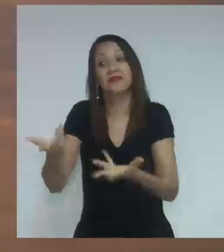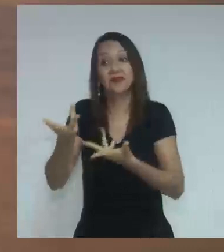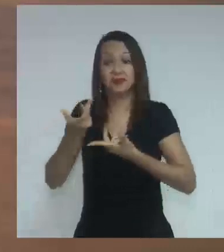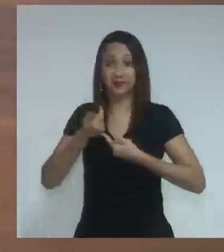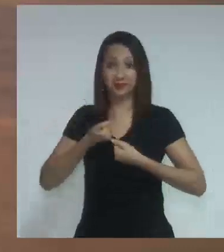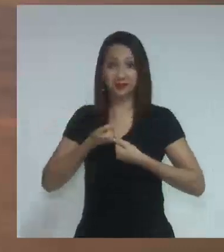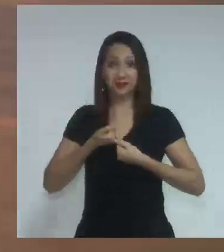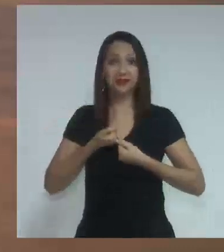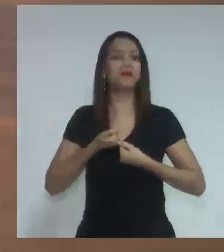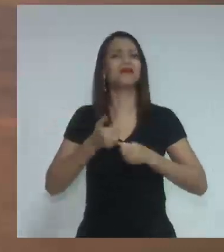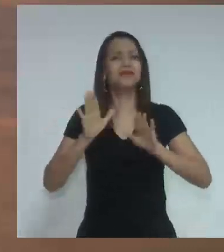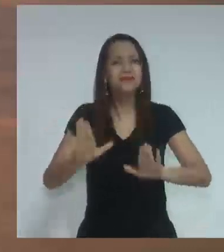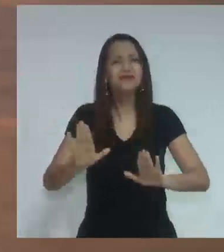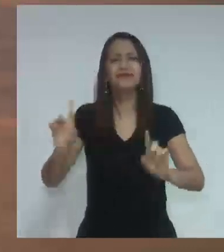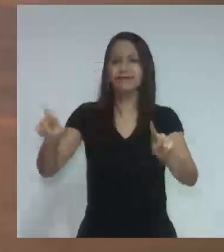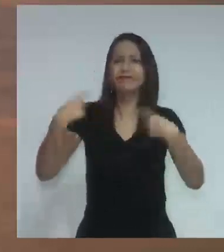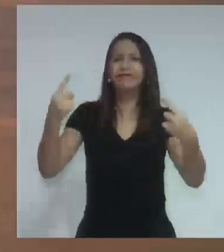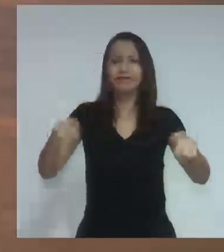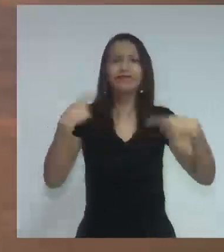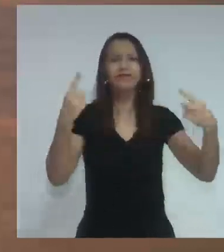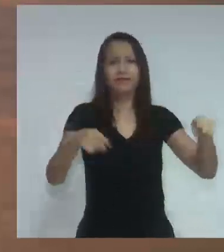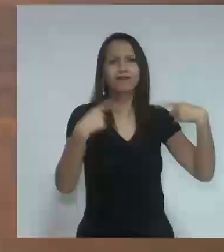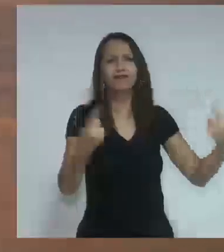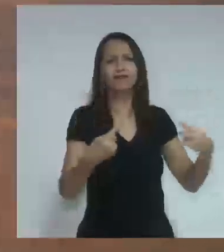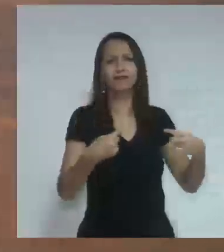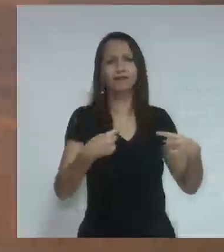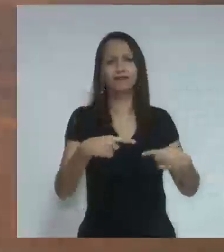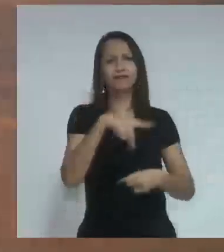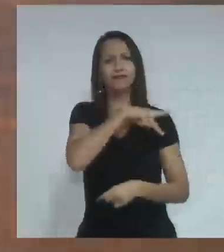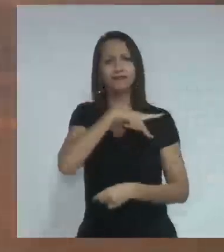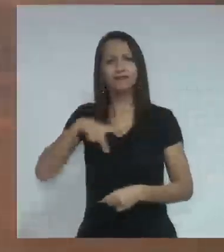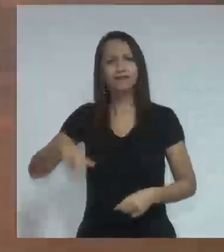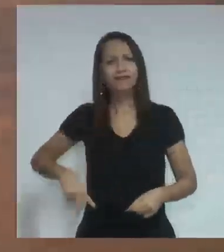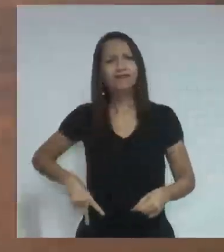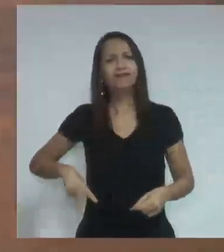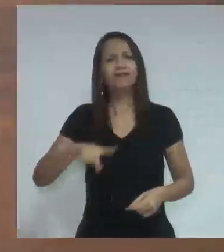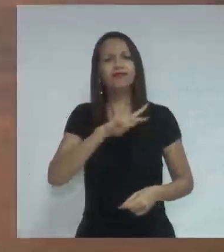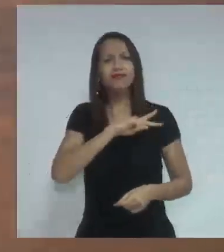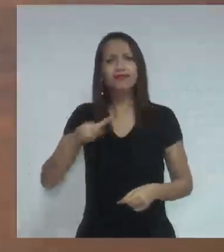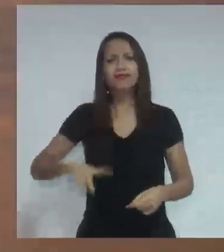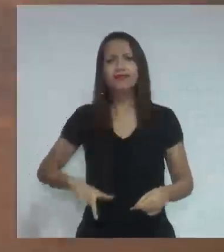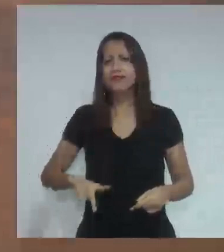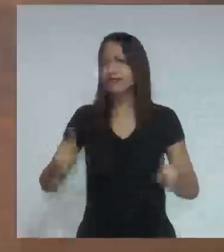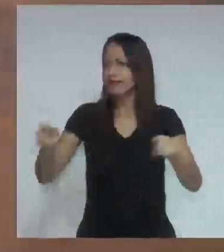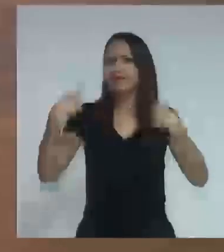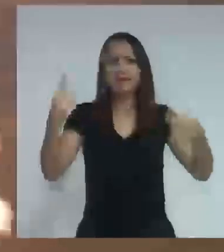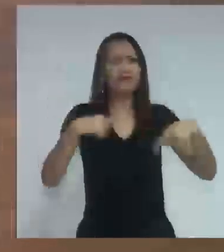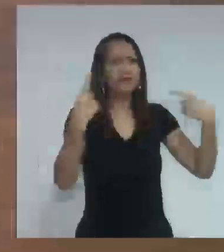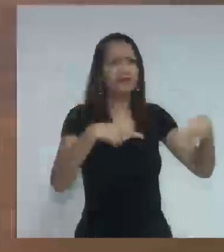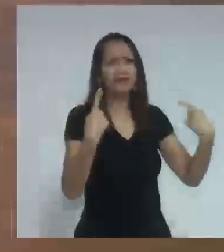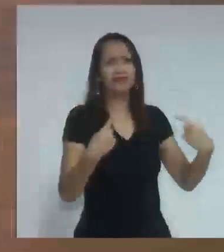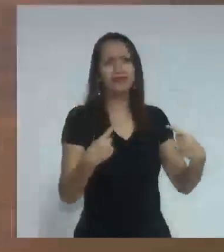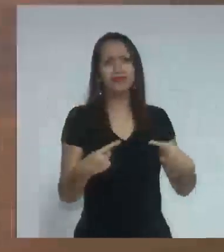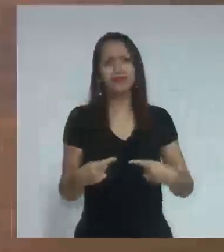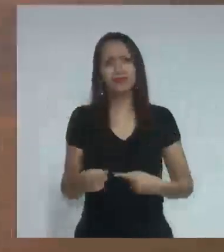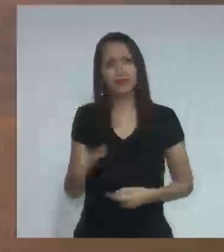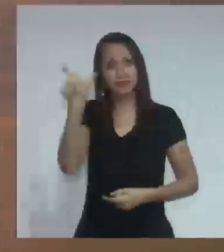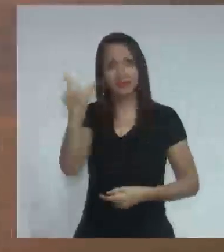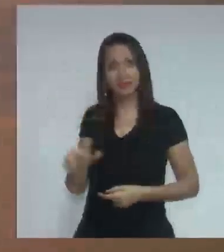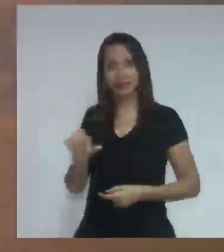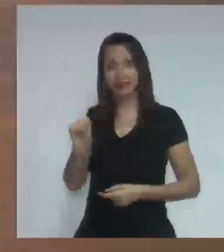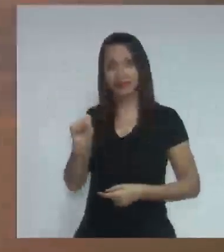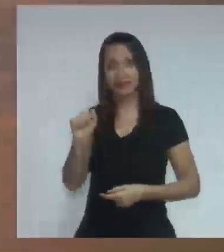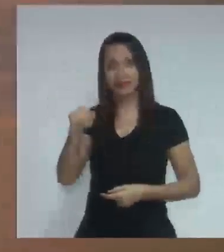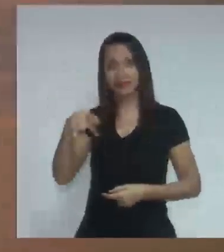porque eu fui muito atacado, a presidência foi atacada de forma insana nessa casa. E o Sandro é engenheiro. Poderia